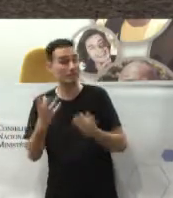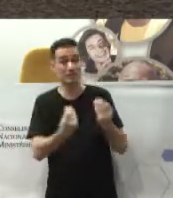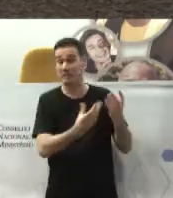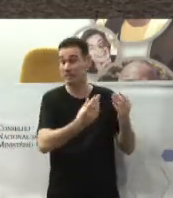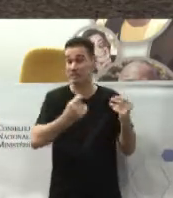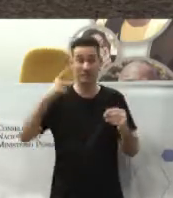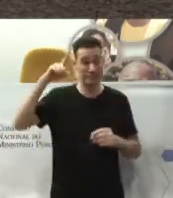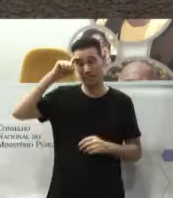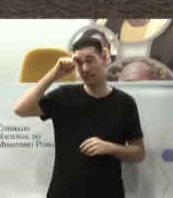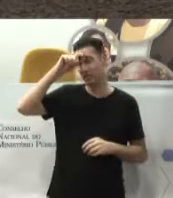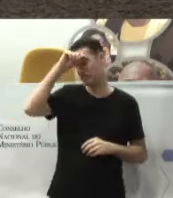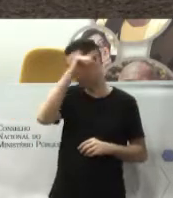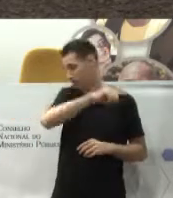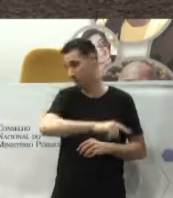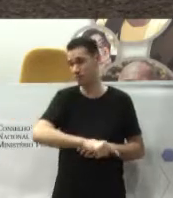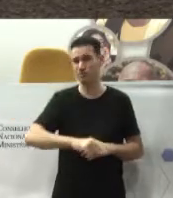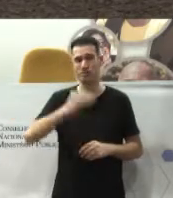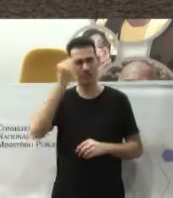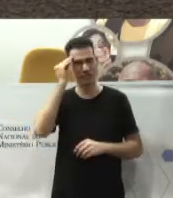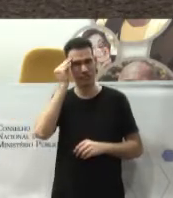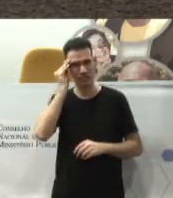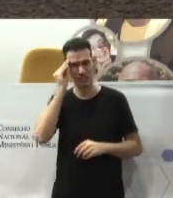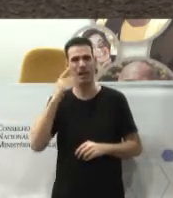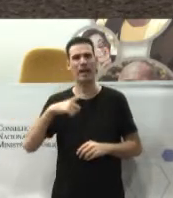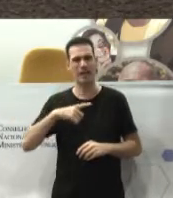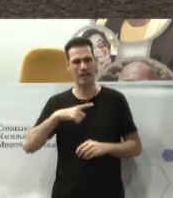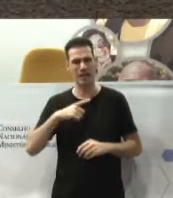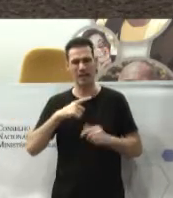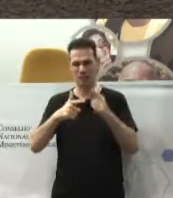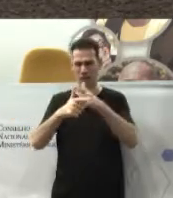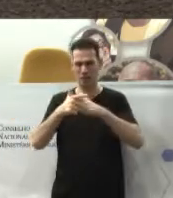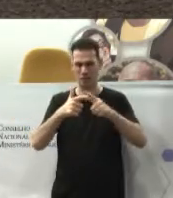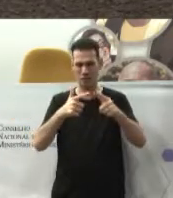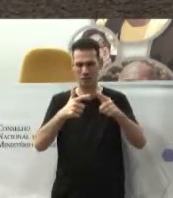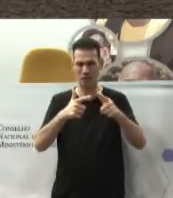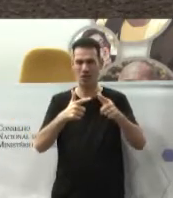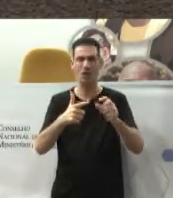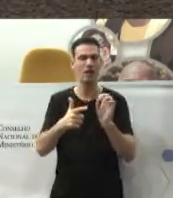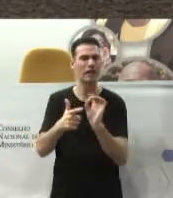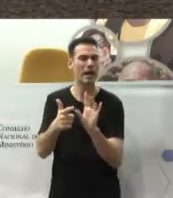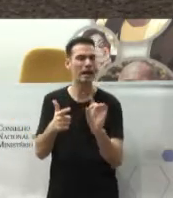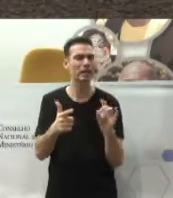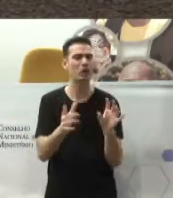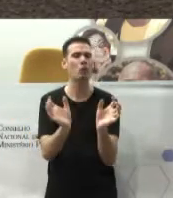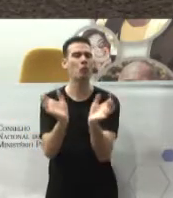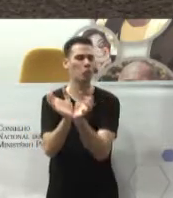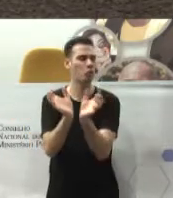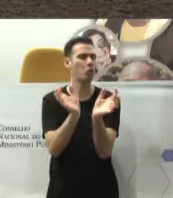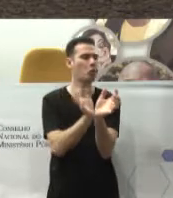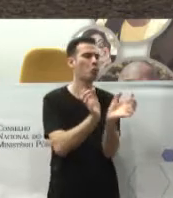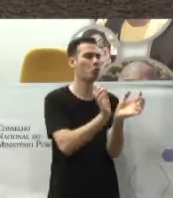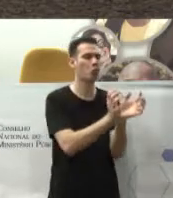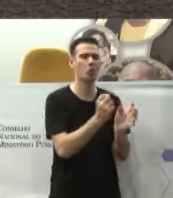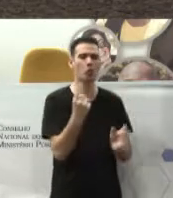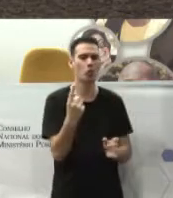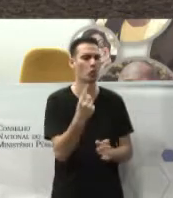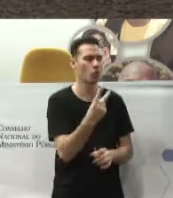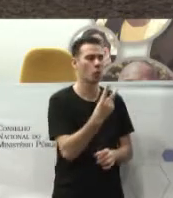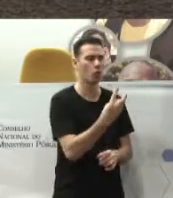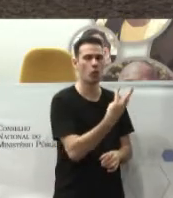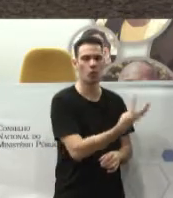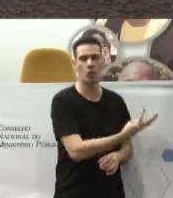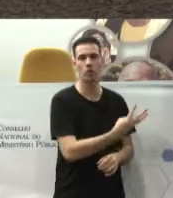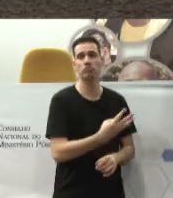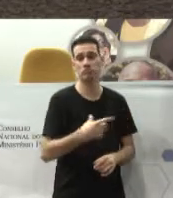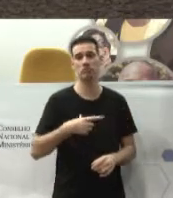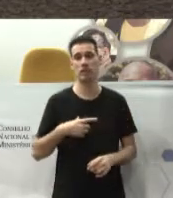difícil estudar isso. E aí tem lá uma subdivisão de quem deve fornecer o quê. Tem grupos, grupo 1, grupo 2, grupo 3, tem